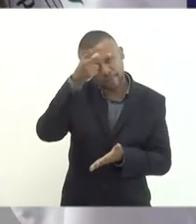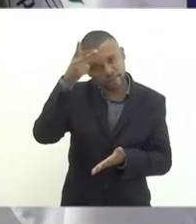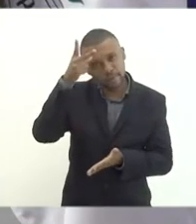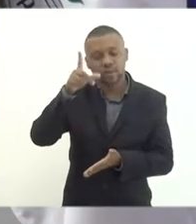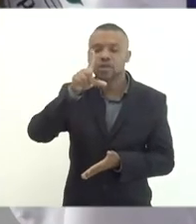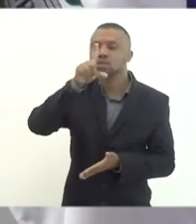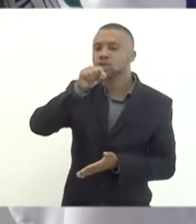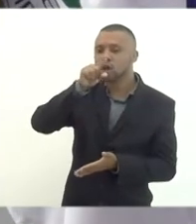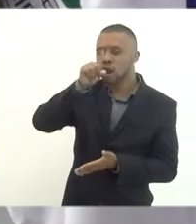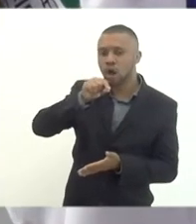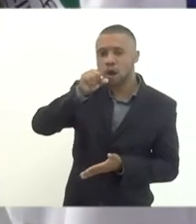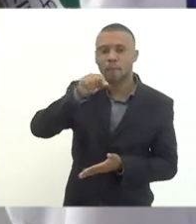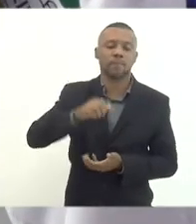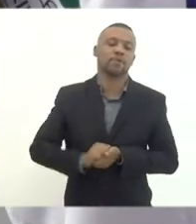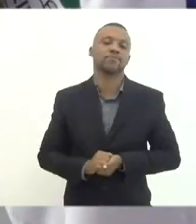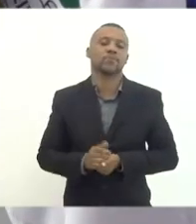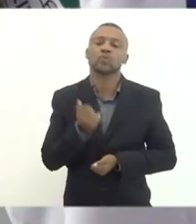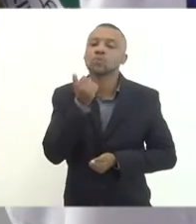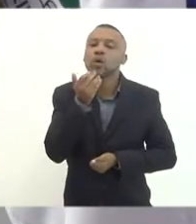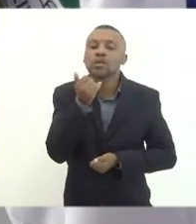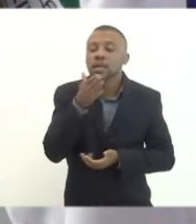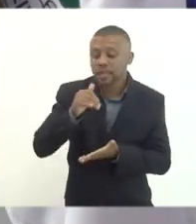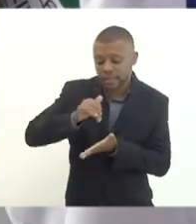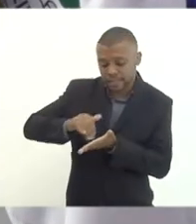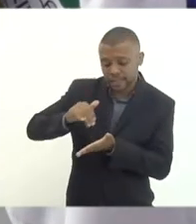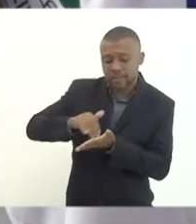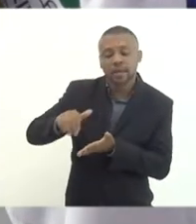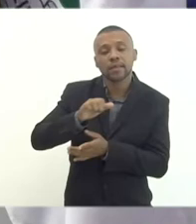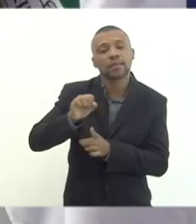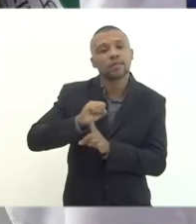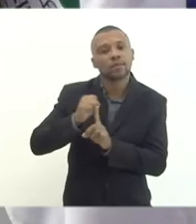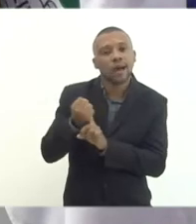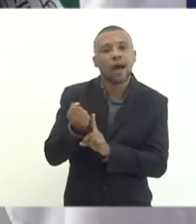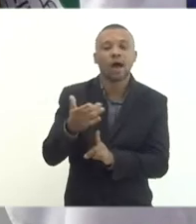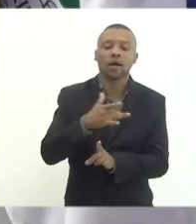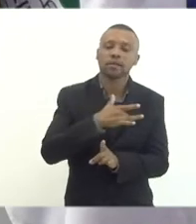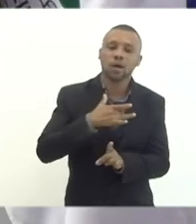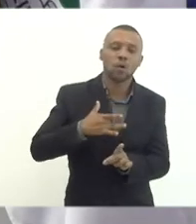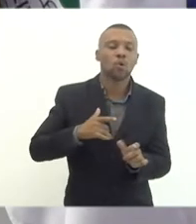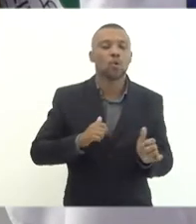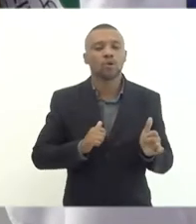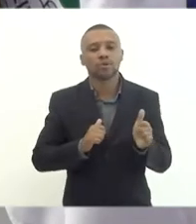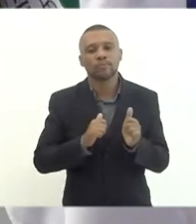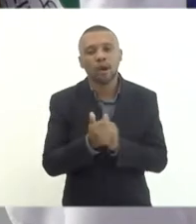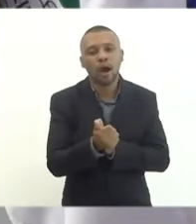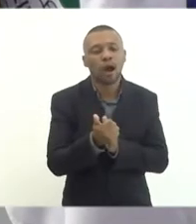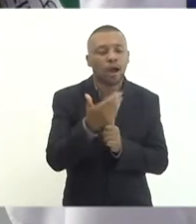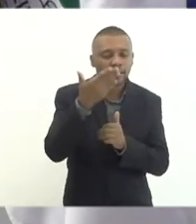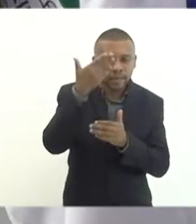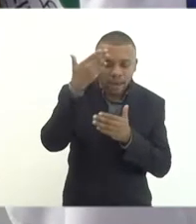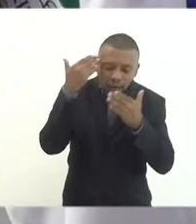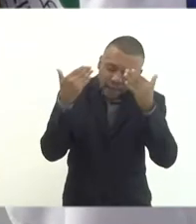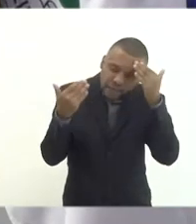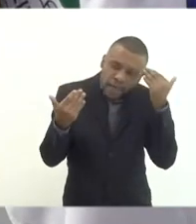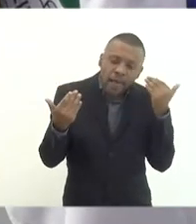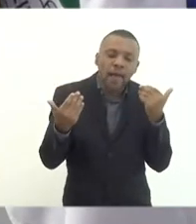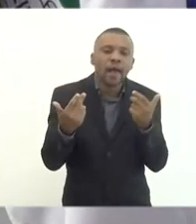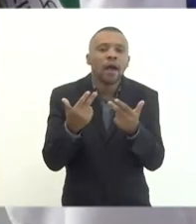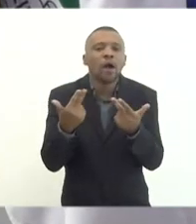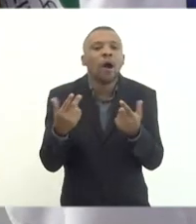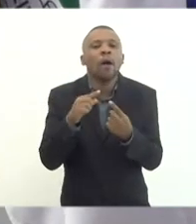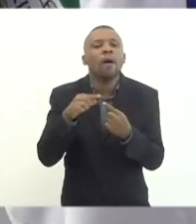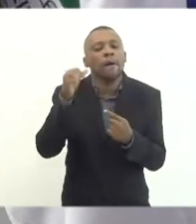não adianta a Secretaria de Assistência Social de saúde de esporte de lazer é de